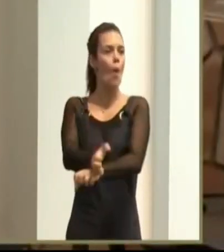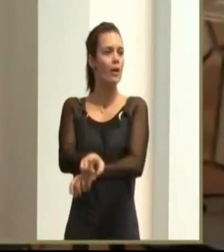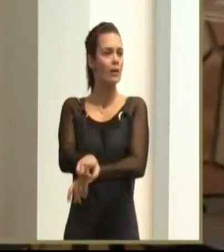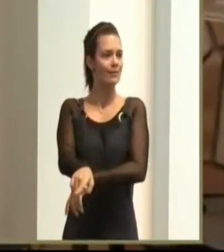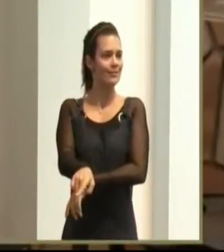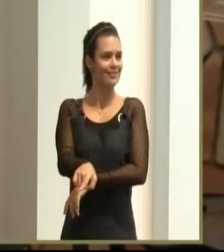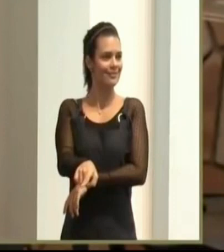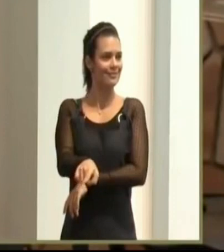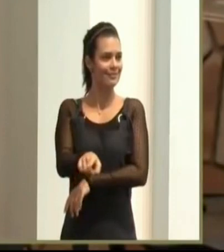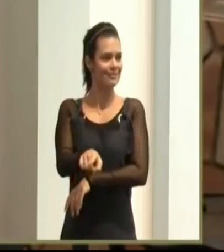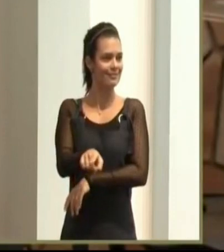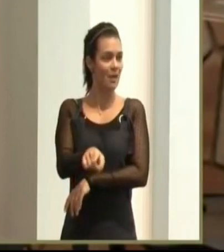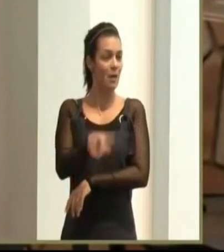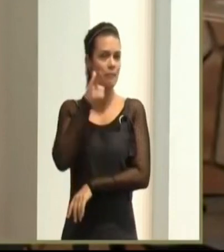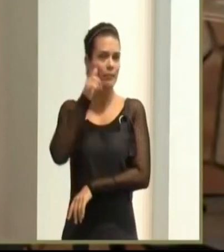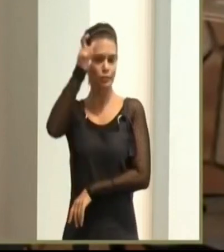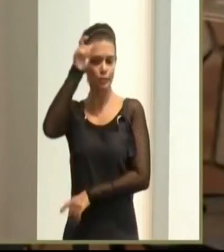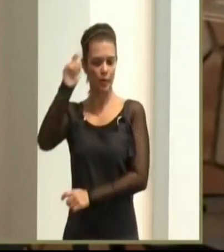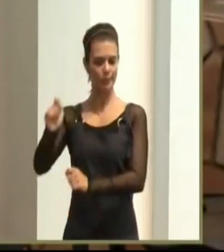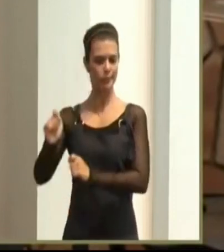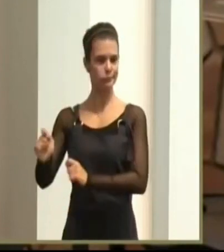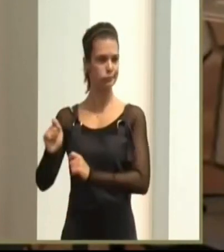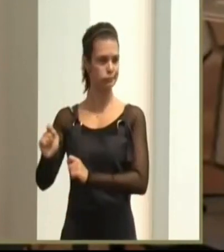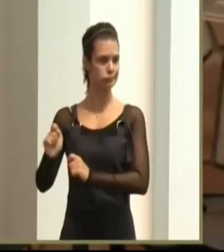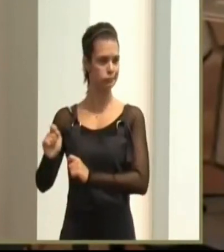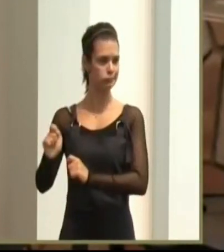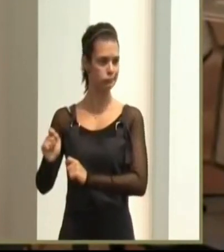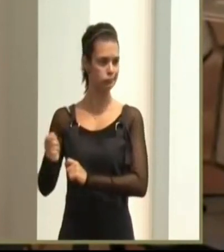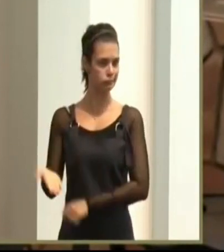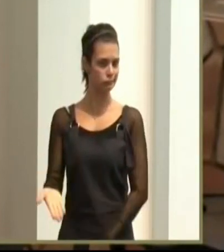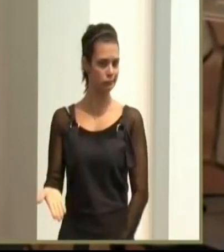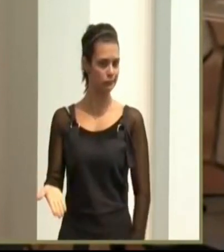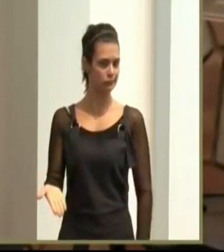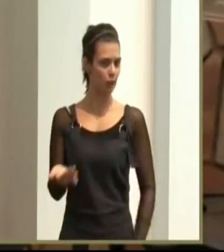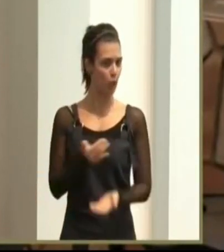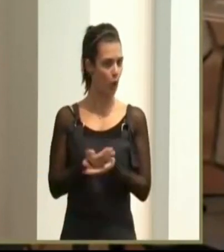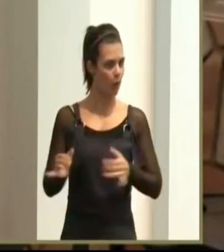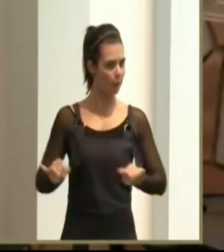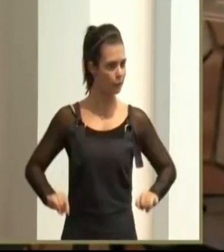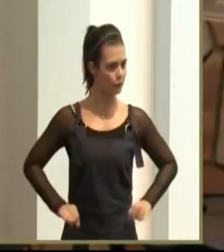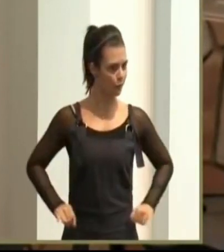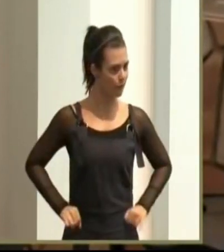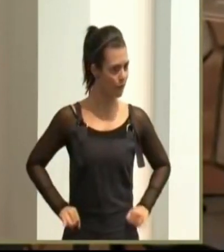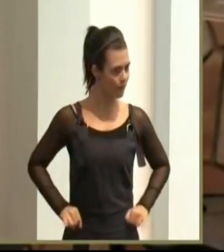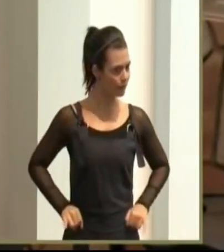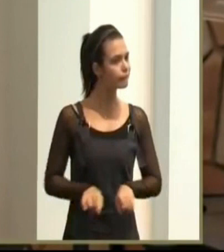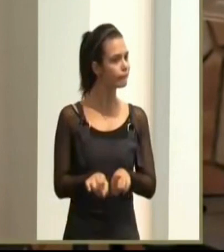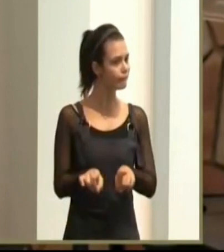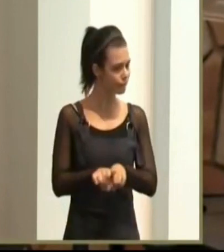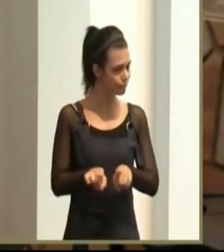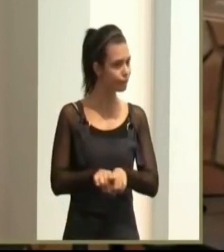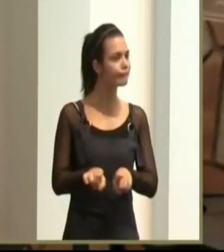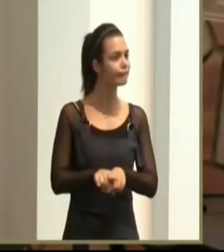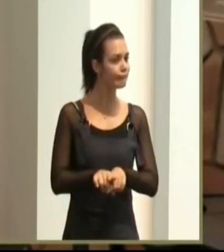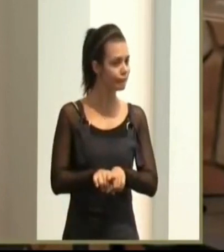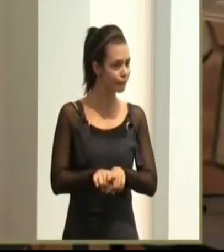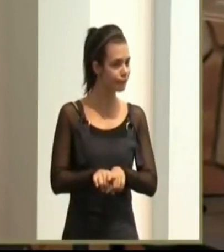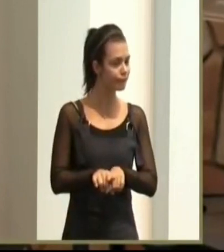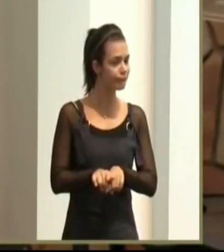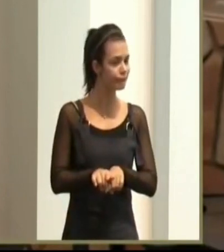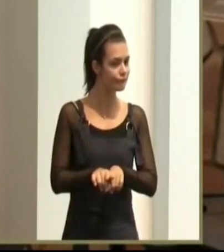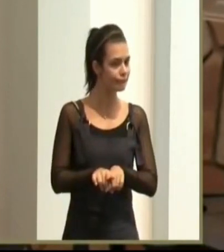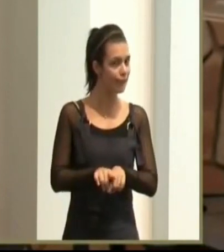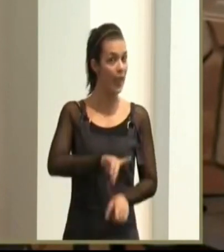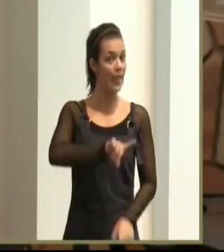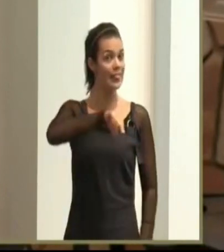ao iniciar o seu ministério, começa a sofrer, e em decorrência das acusações contra